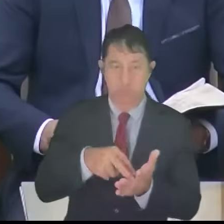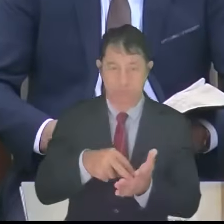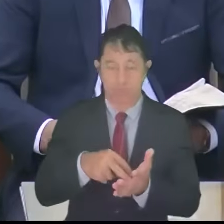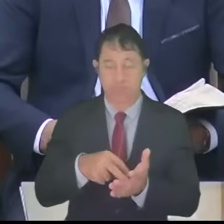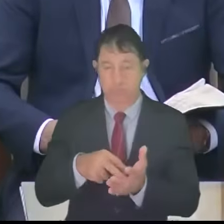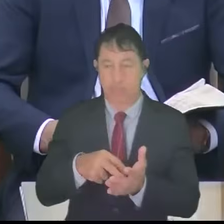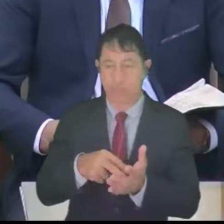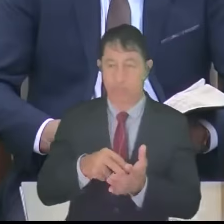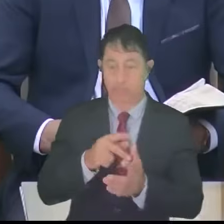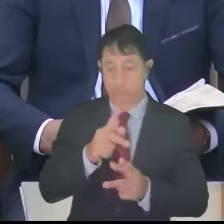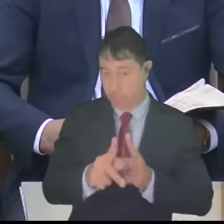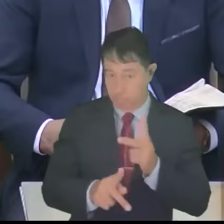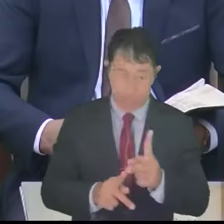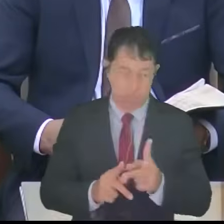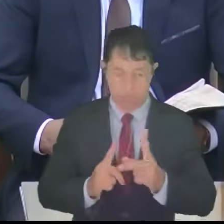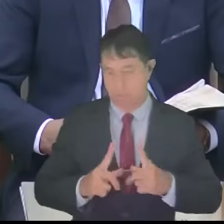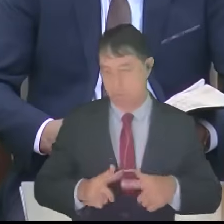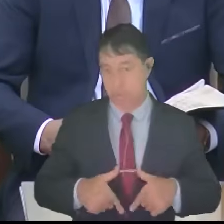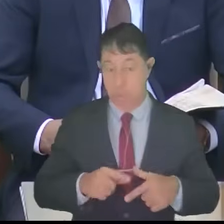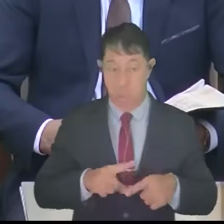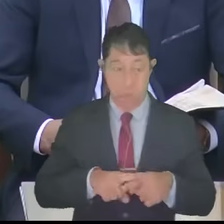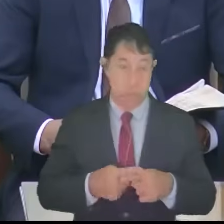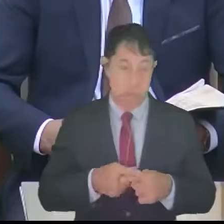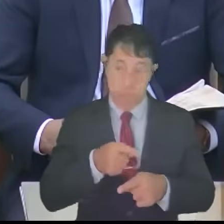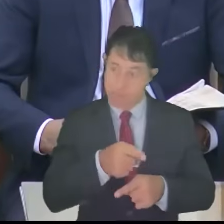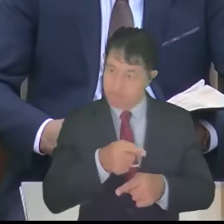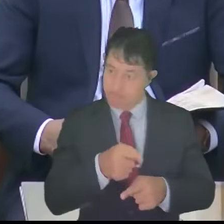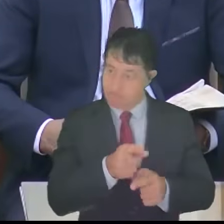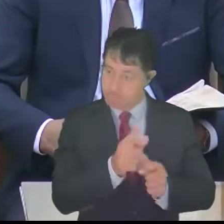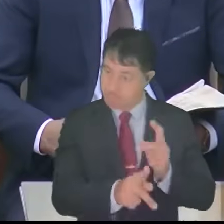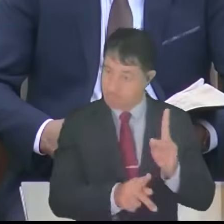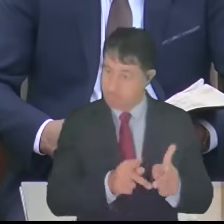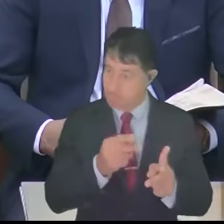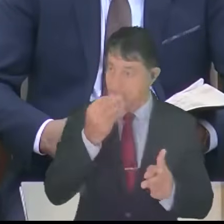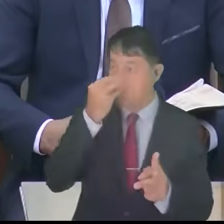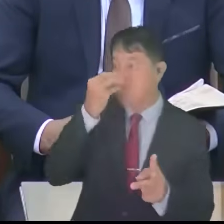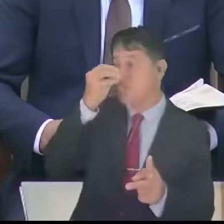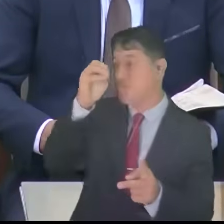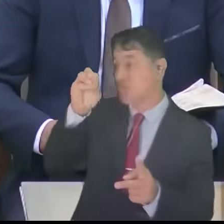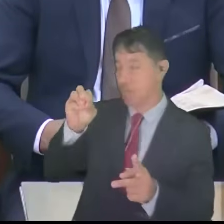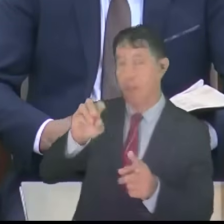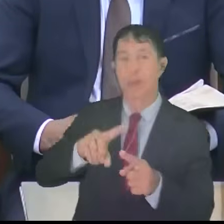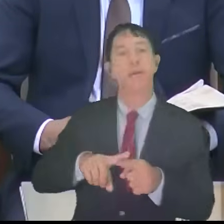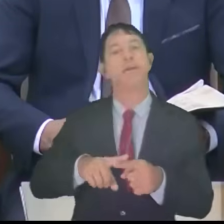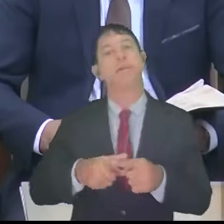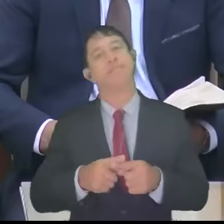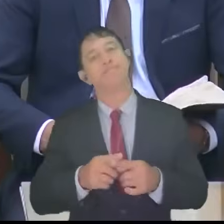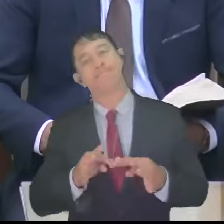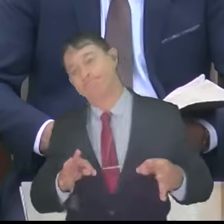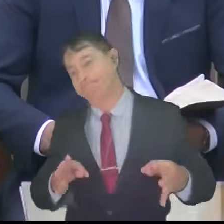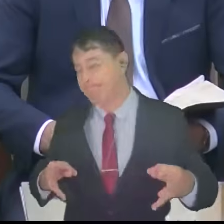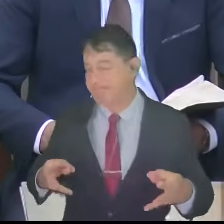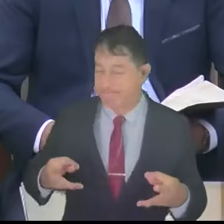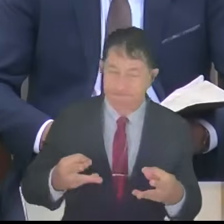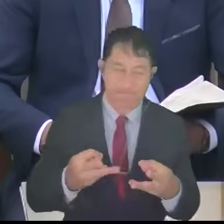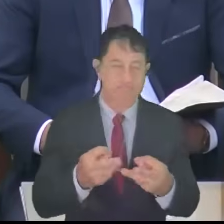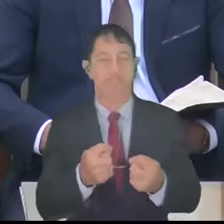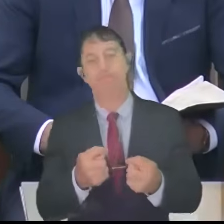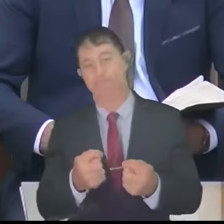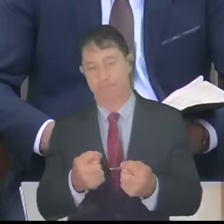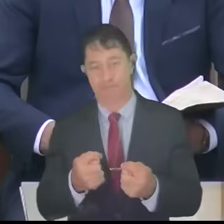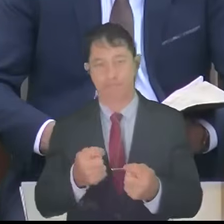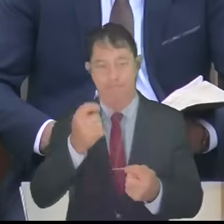receberam. Mas a tantos quantos o receberam, deu-lhes o poder de